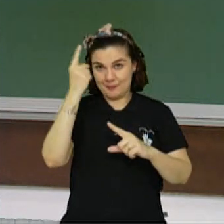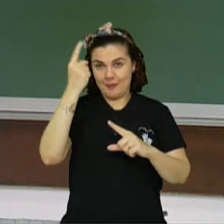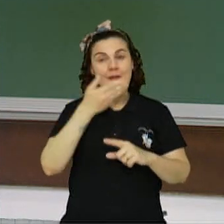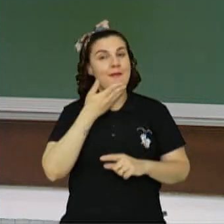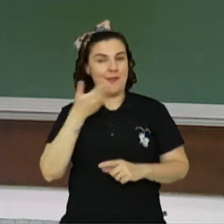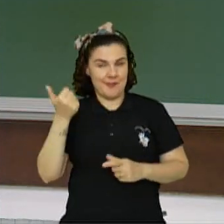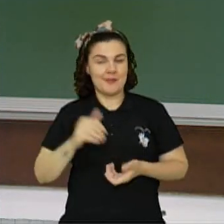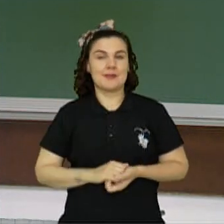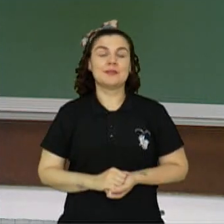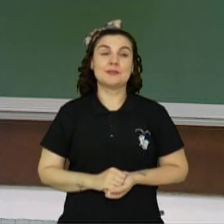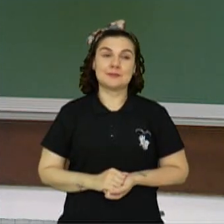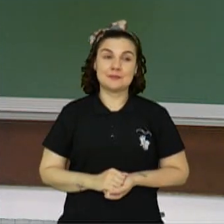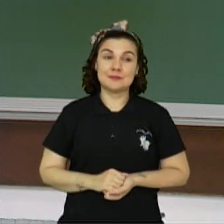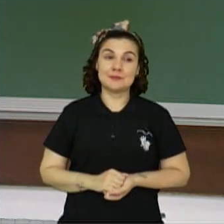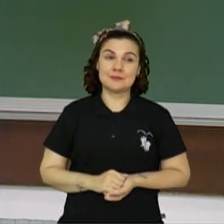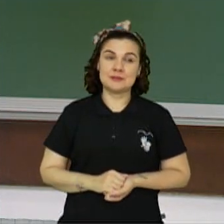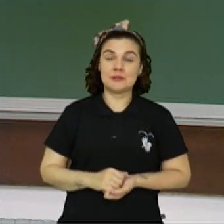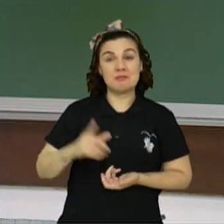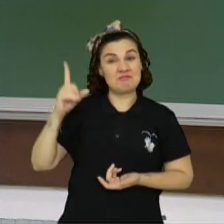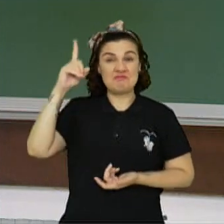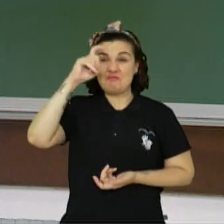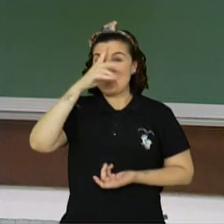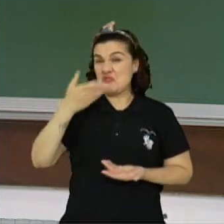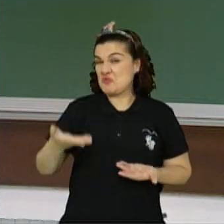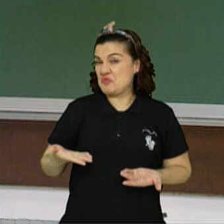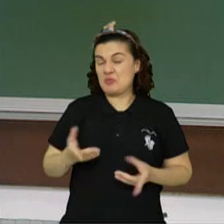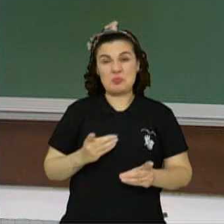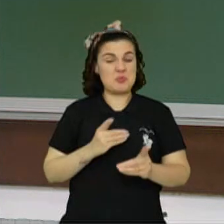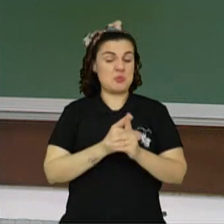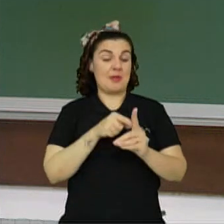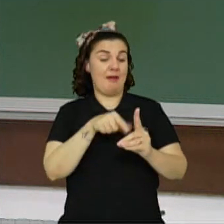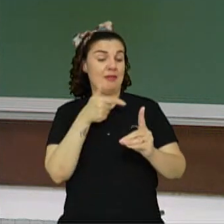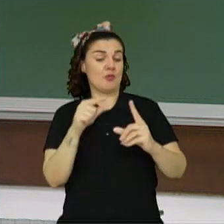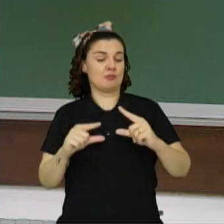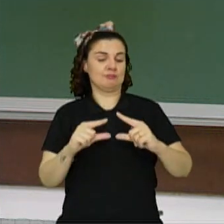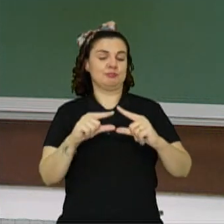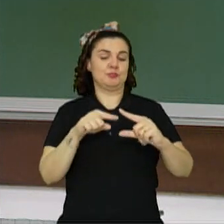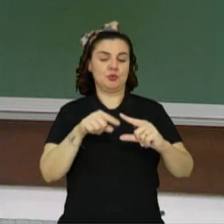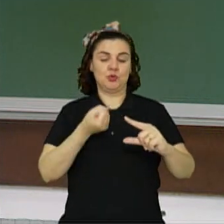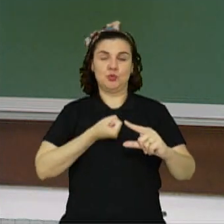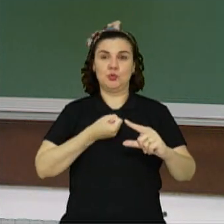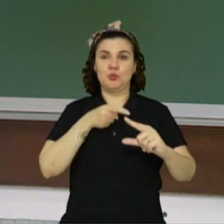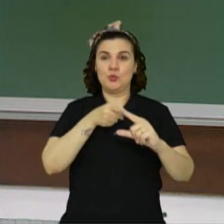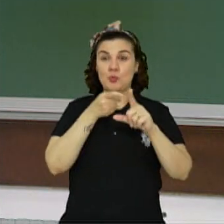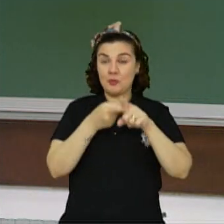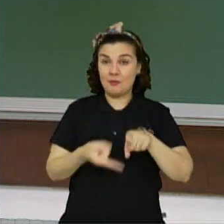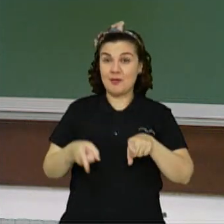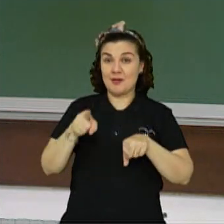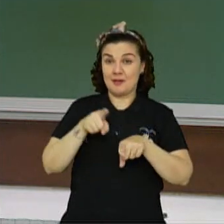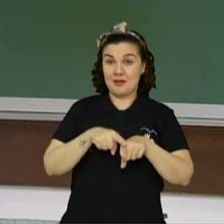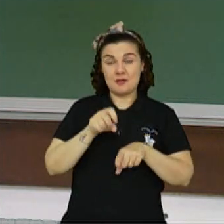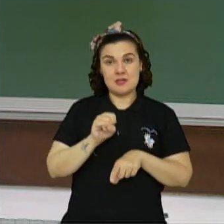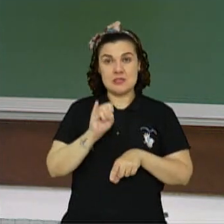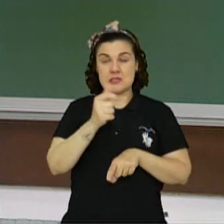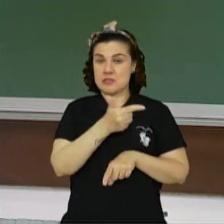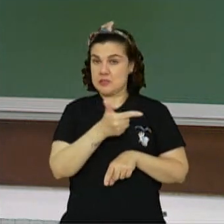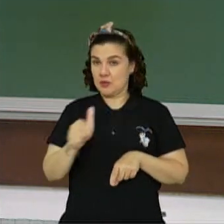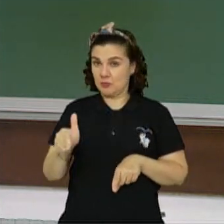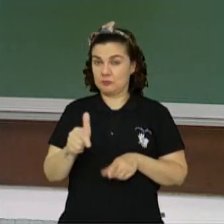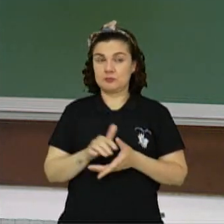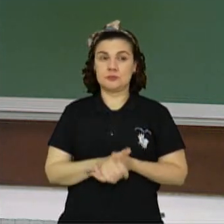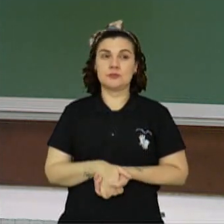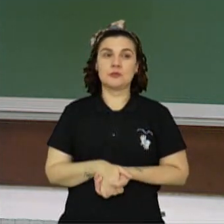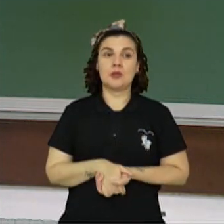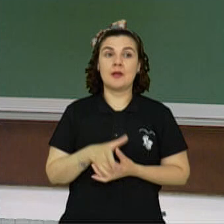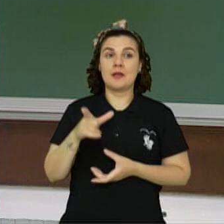mais fácil, né? É difícil hoje você encontrar um tipo de plástico que não tenha uma reciclagem. Quando não tem, nós temos aí